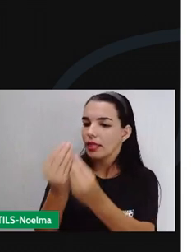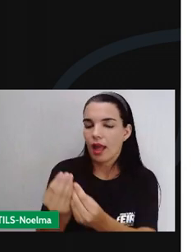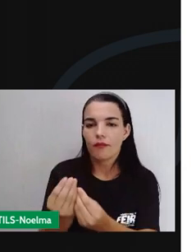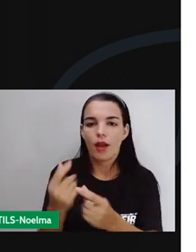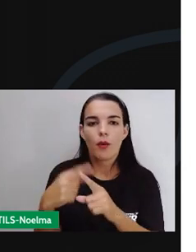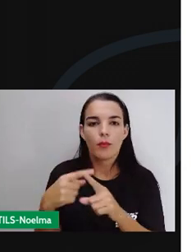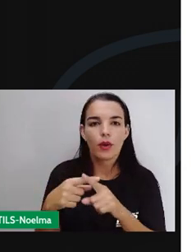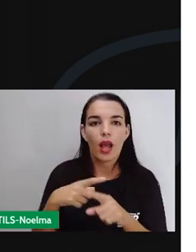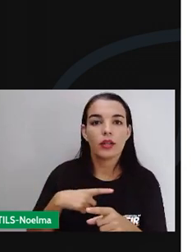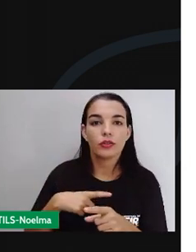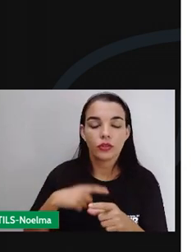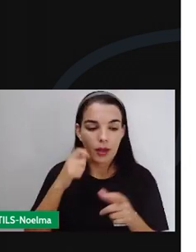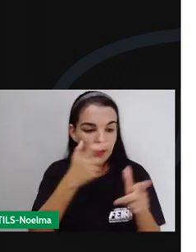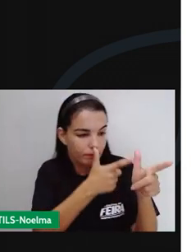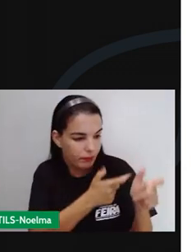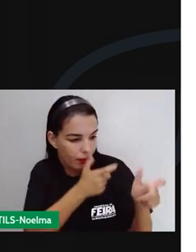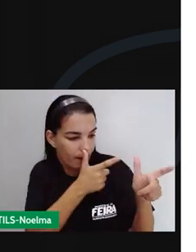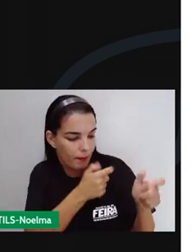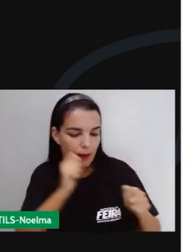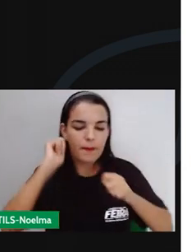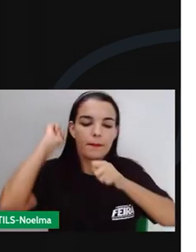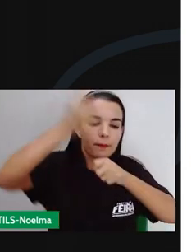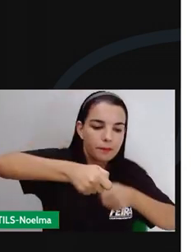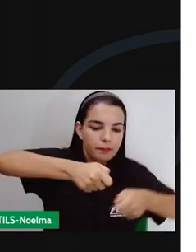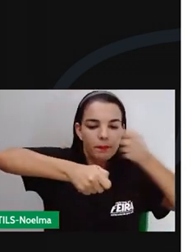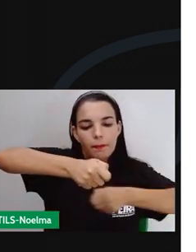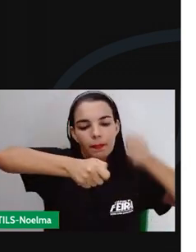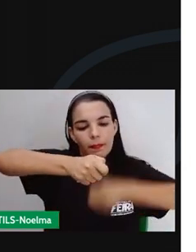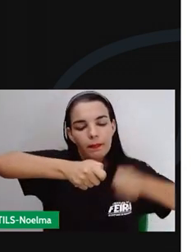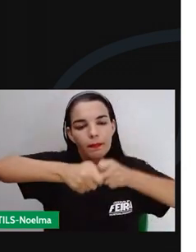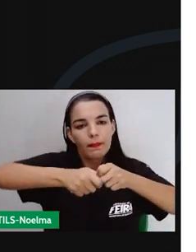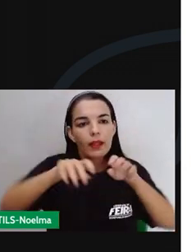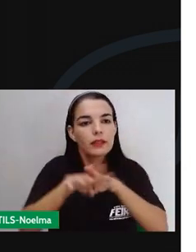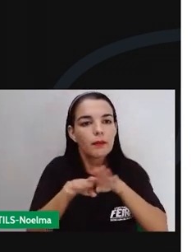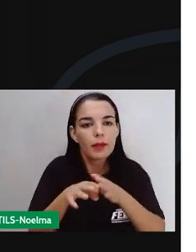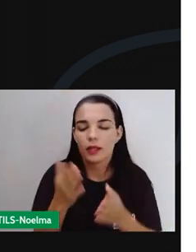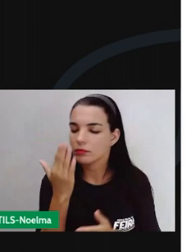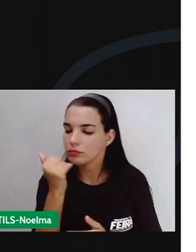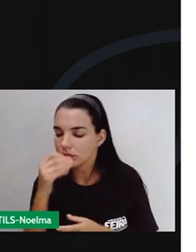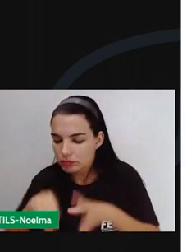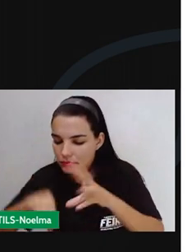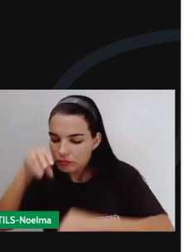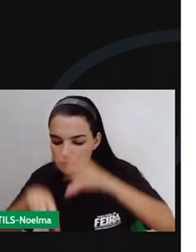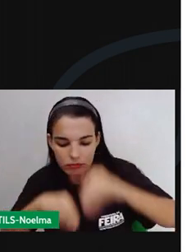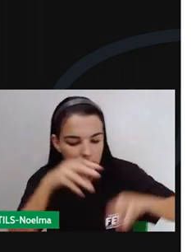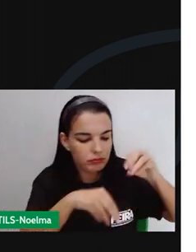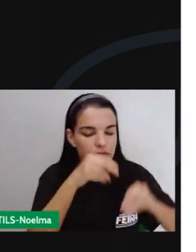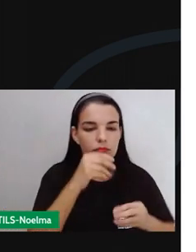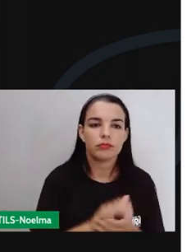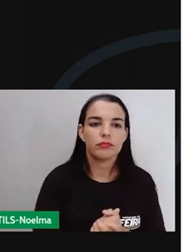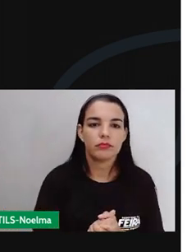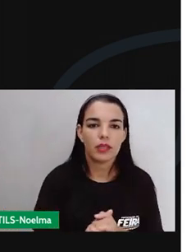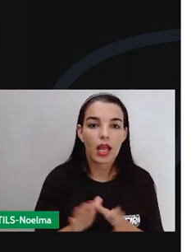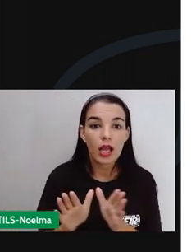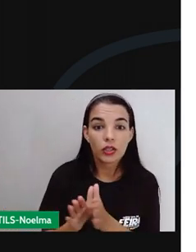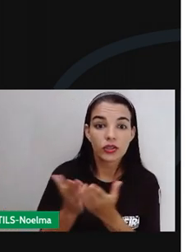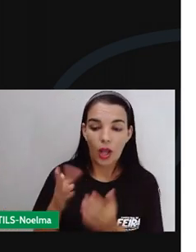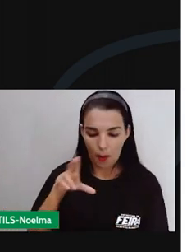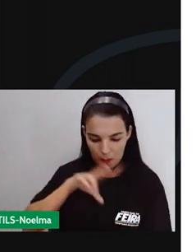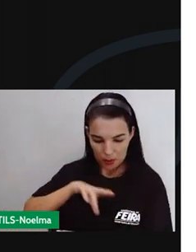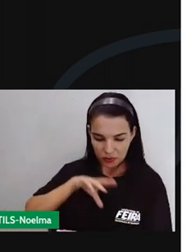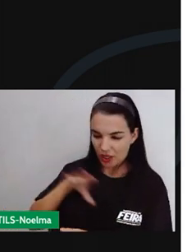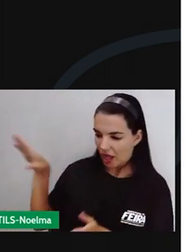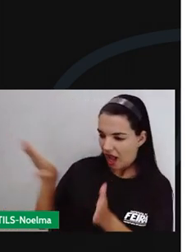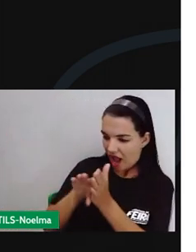praticavam a caça, a pesca e a colheita de alimentos. Com a chegada dos portugueses em 1500,